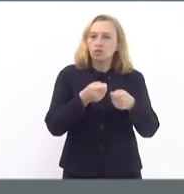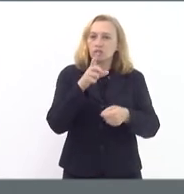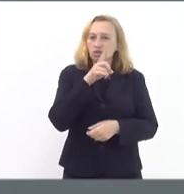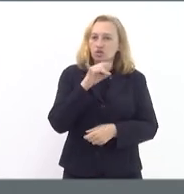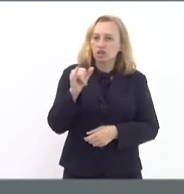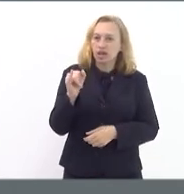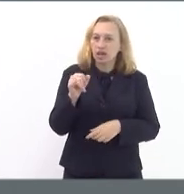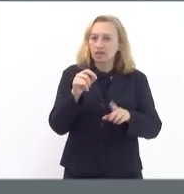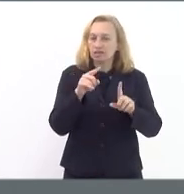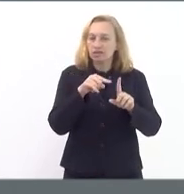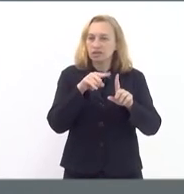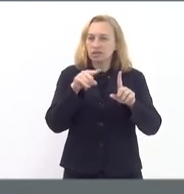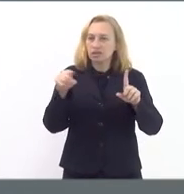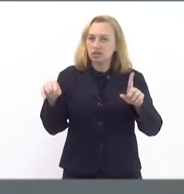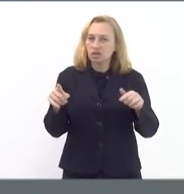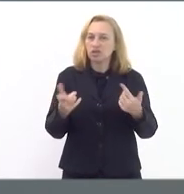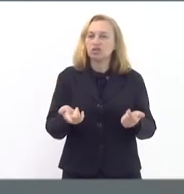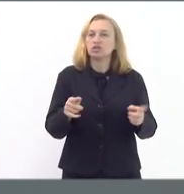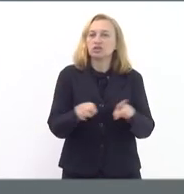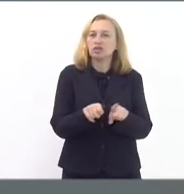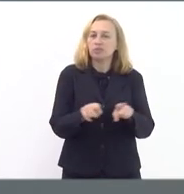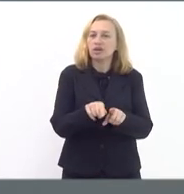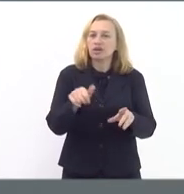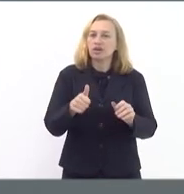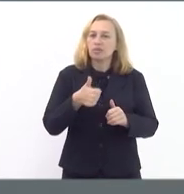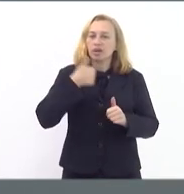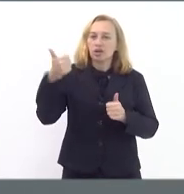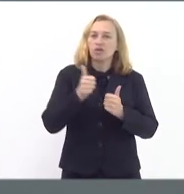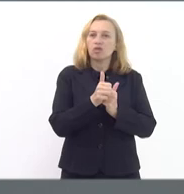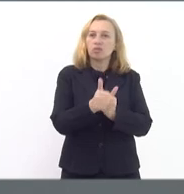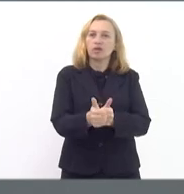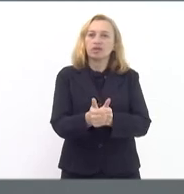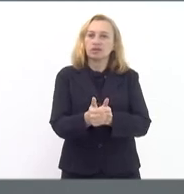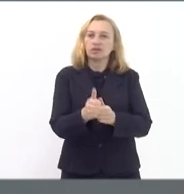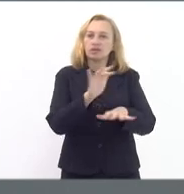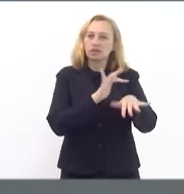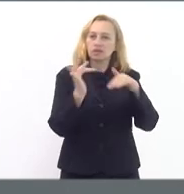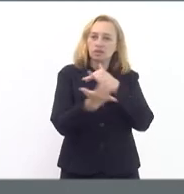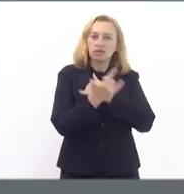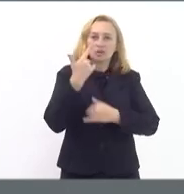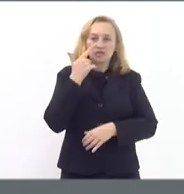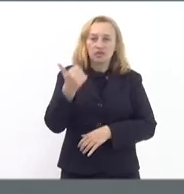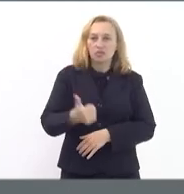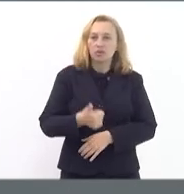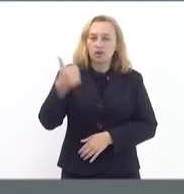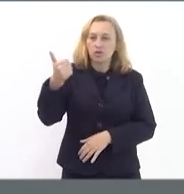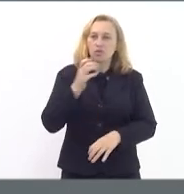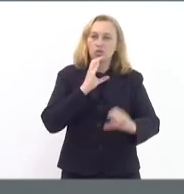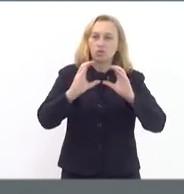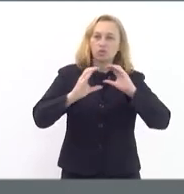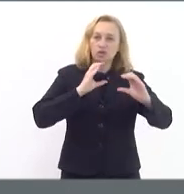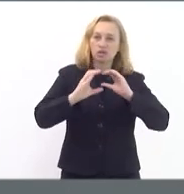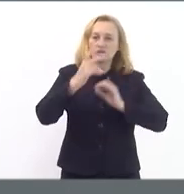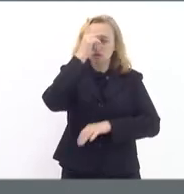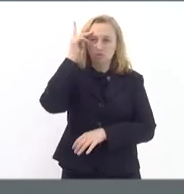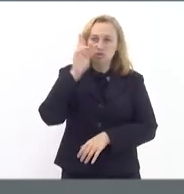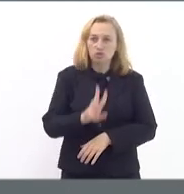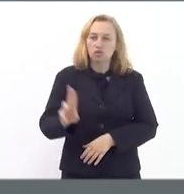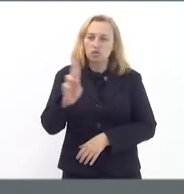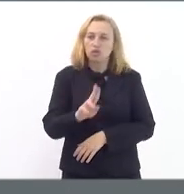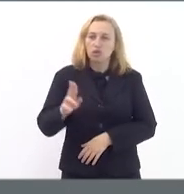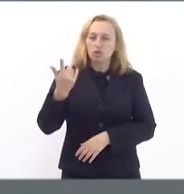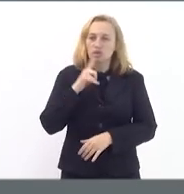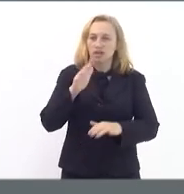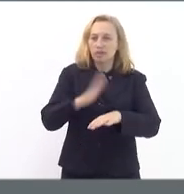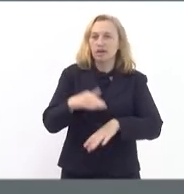estatística ele tá tentando te tá fazendo o melhor acompanhamento nas redes sociais para ter uma melhor comunicação com os usuários tem um gente